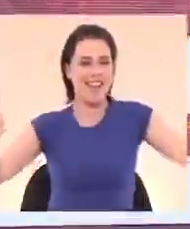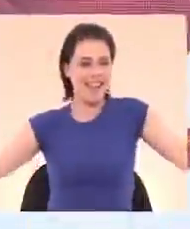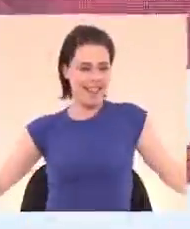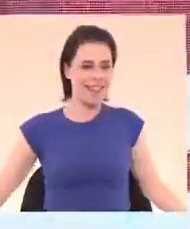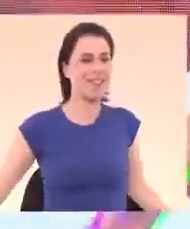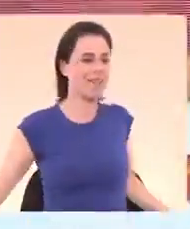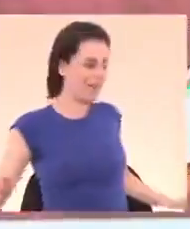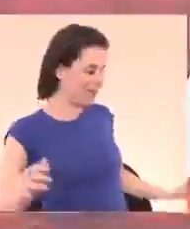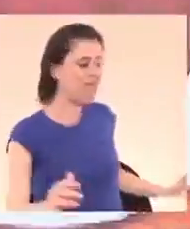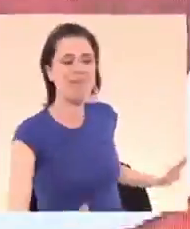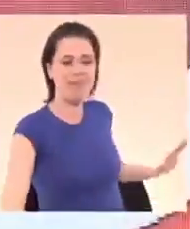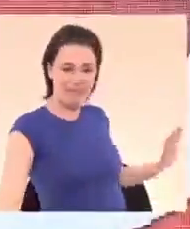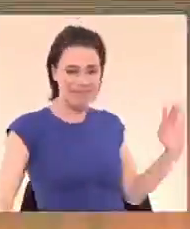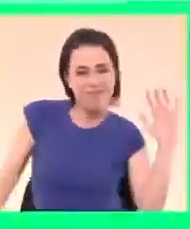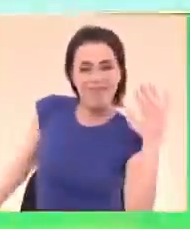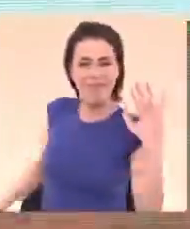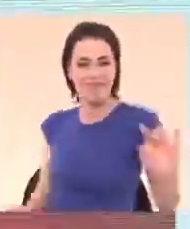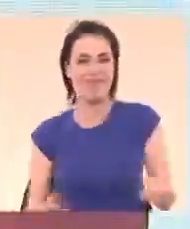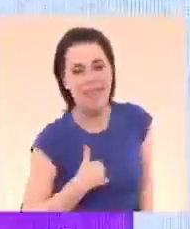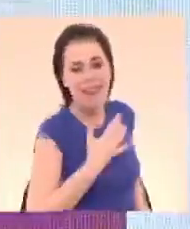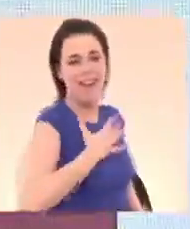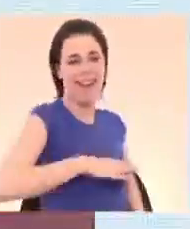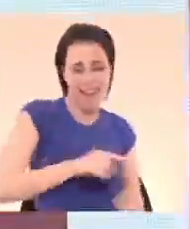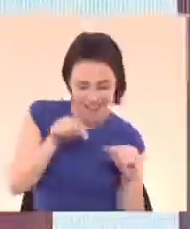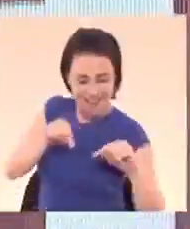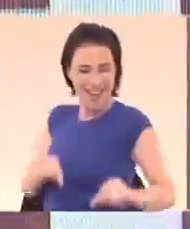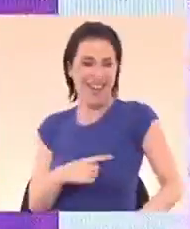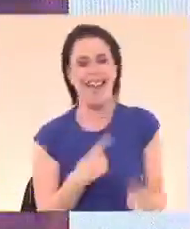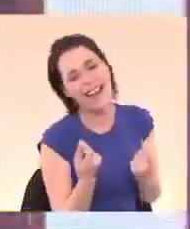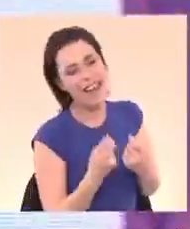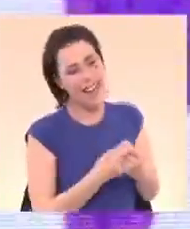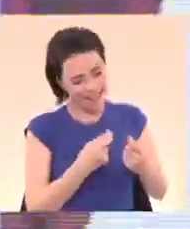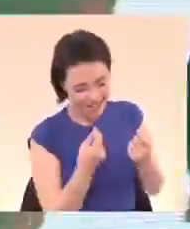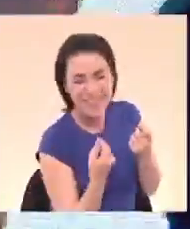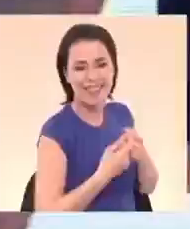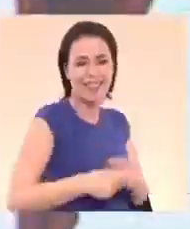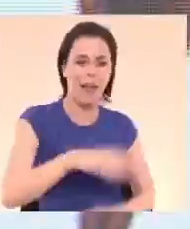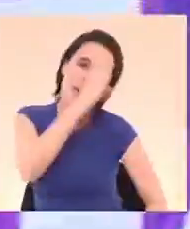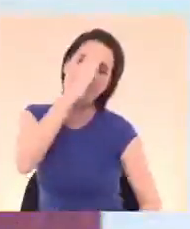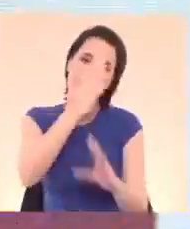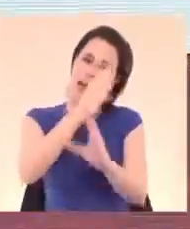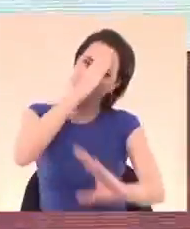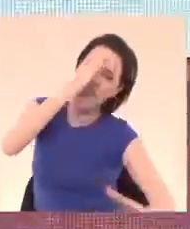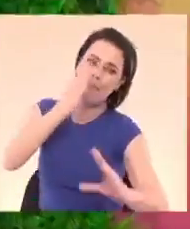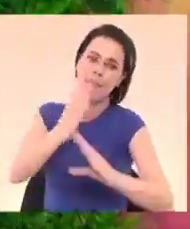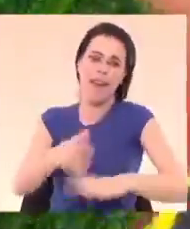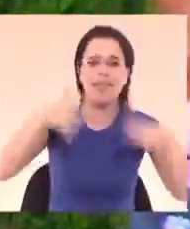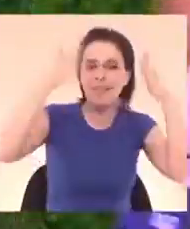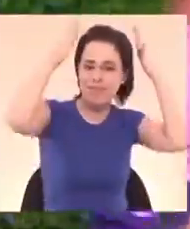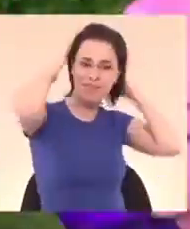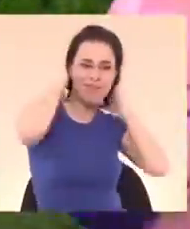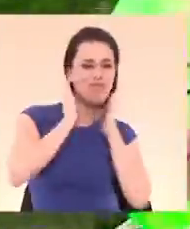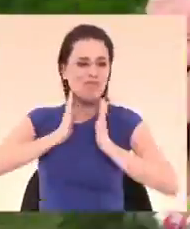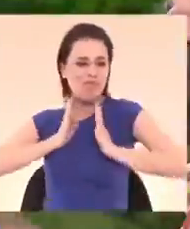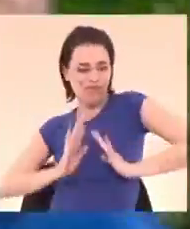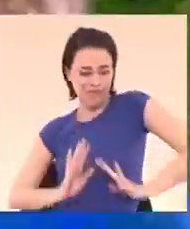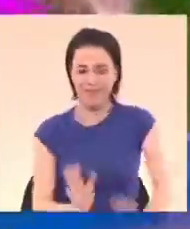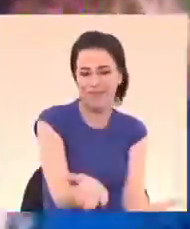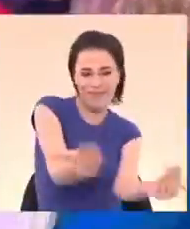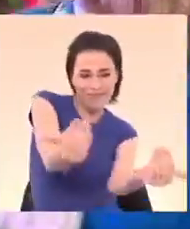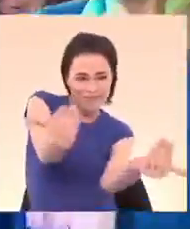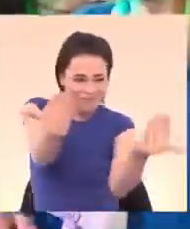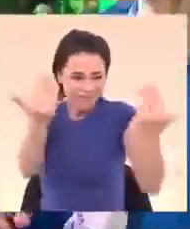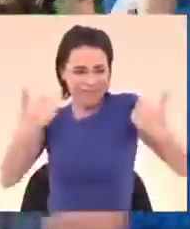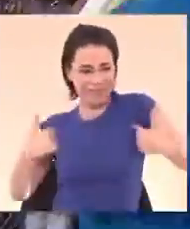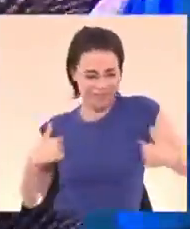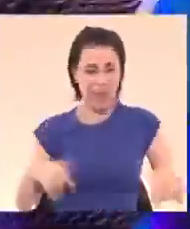amanhecer. Como eu queria ter-te aqui bem perto, deliciar-me nesses teus cabelos. Por isso vem amor